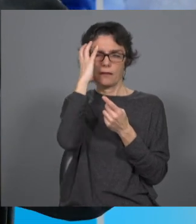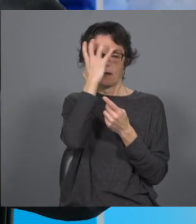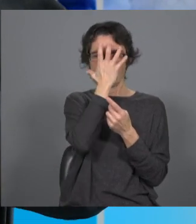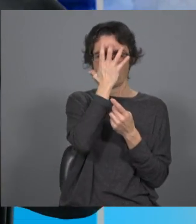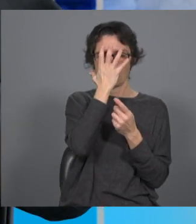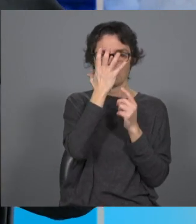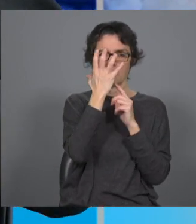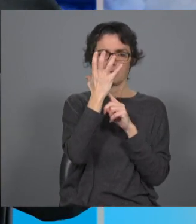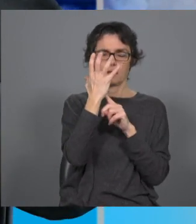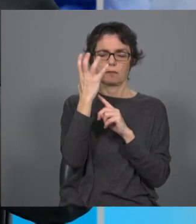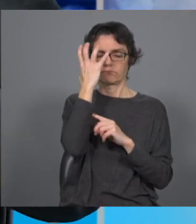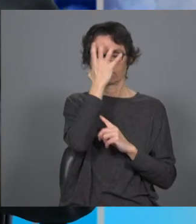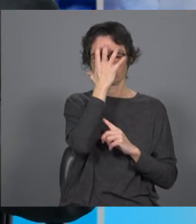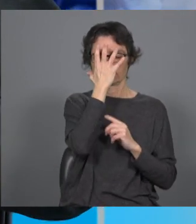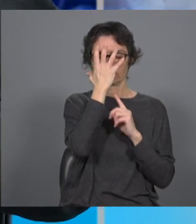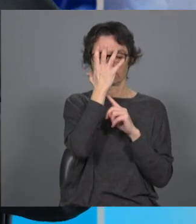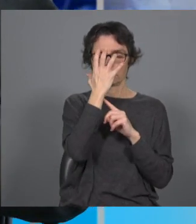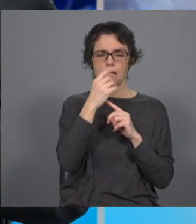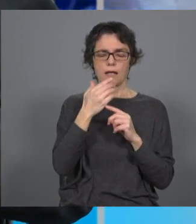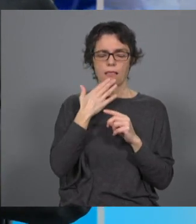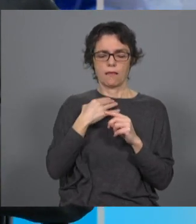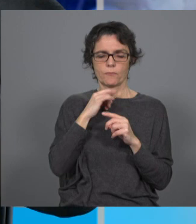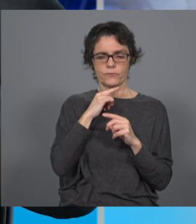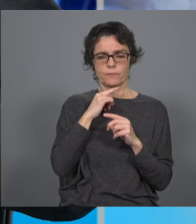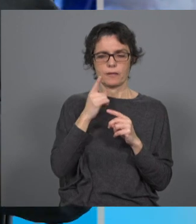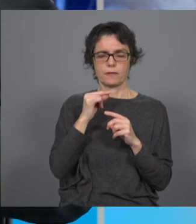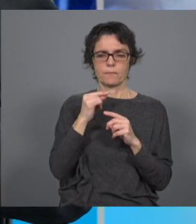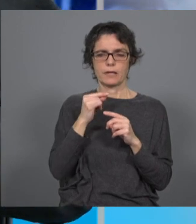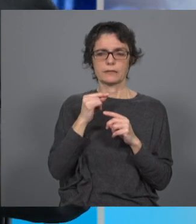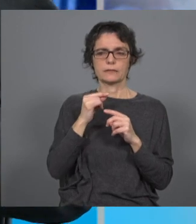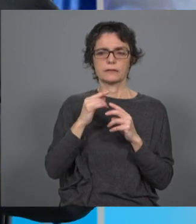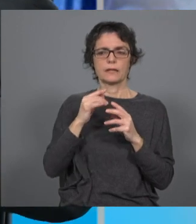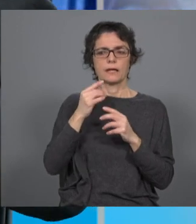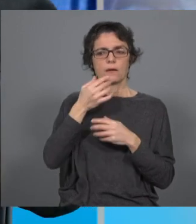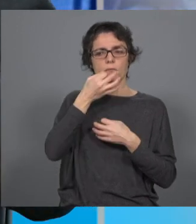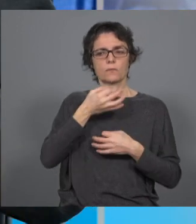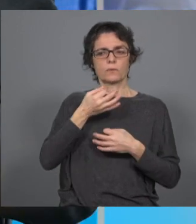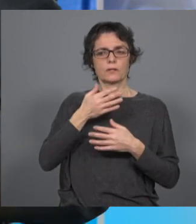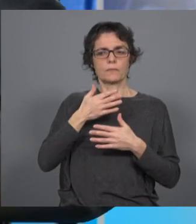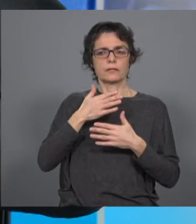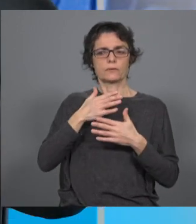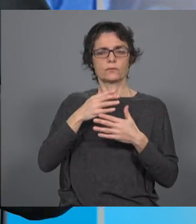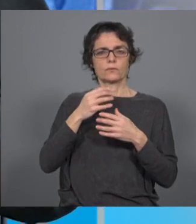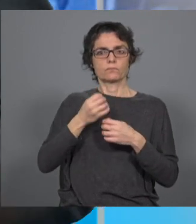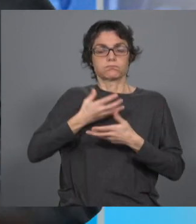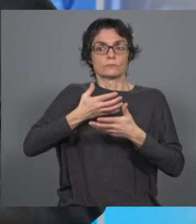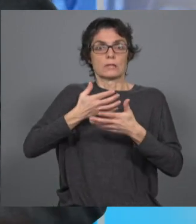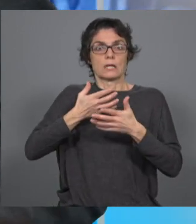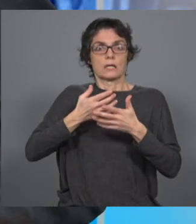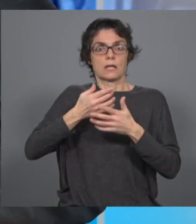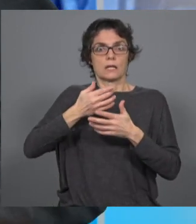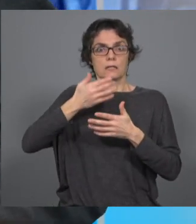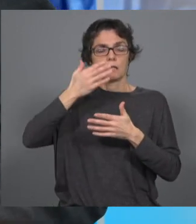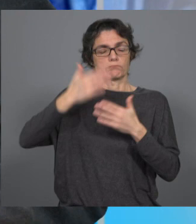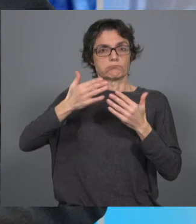Dentro de mim tenho vontade de bater naquela pessoa, mas eu não posso bater, uso a máscara, sou delicado com ela, procuro ter uma